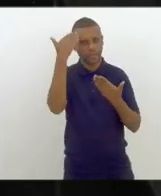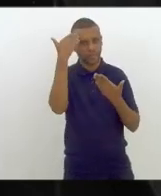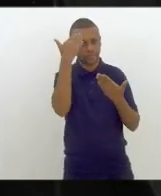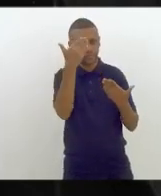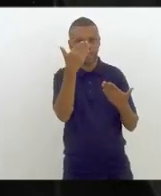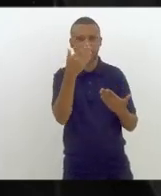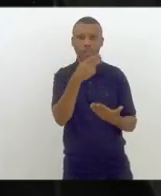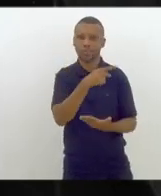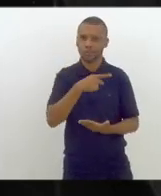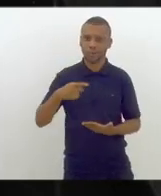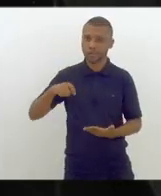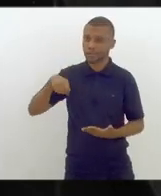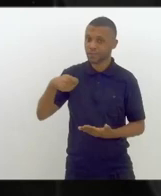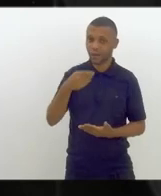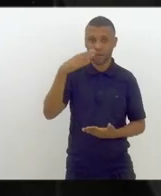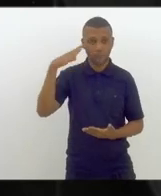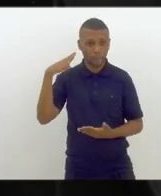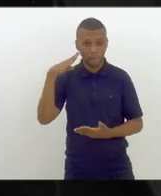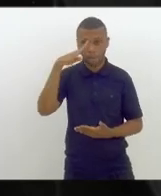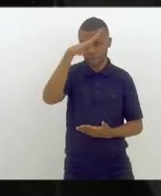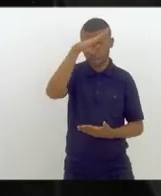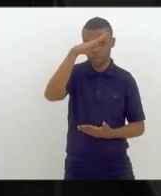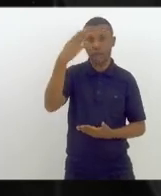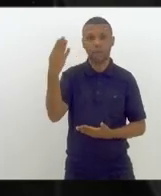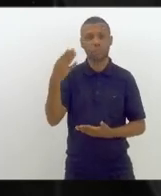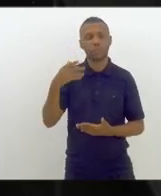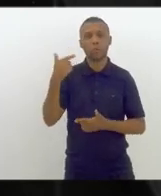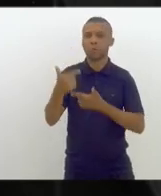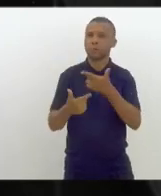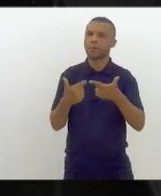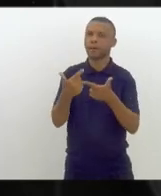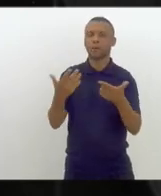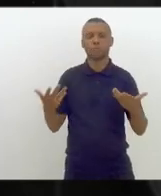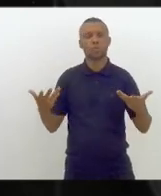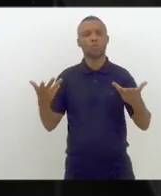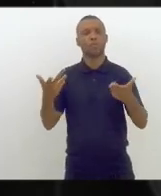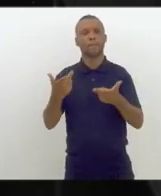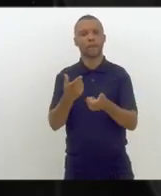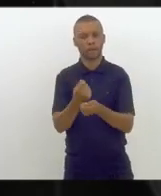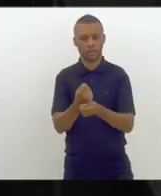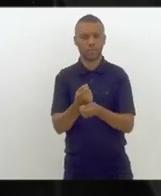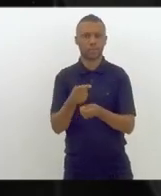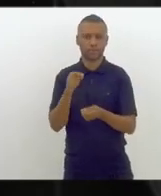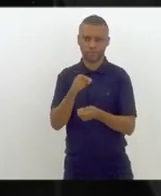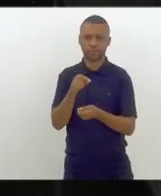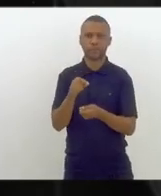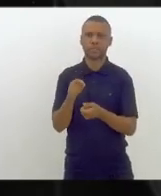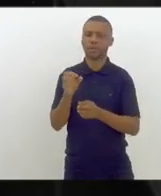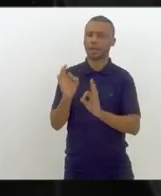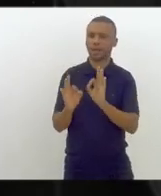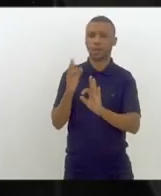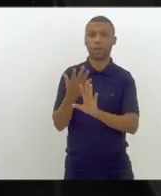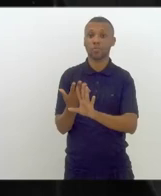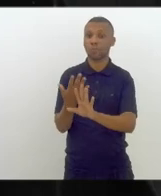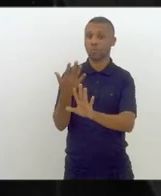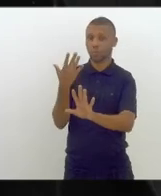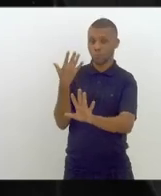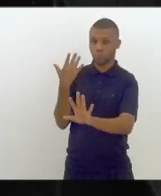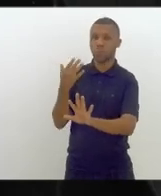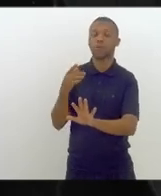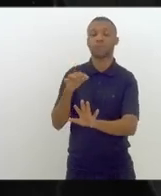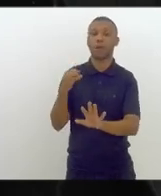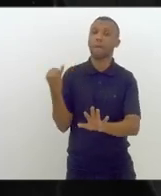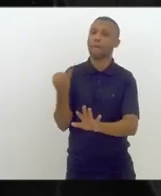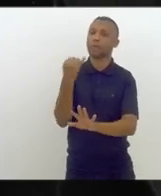presidente, Jair Messias Bolsonaro, pelo belíssimo trabalho que, que fez, que sem dúvida nenhuma